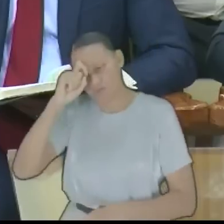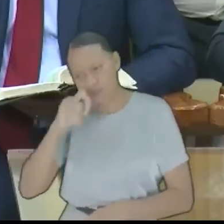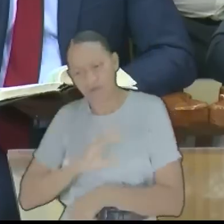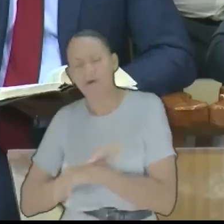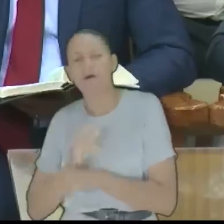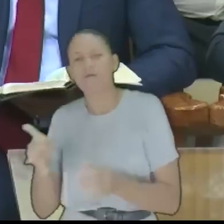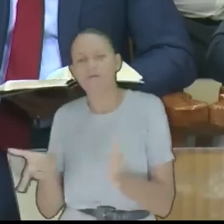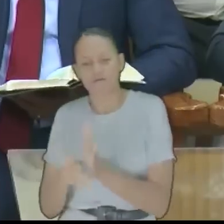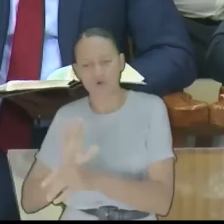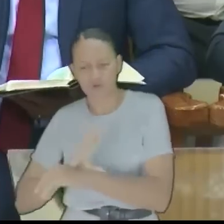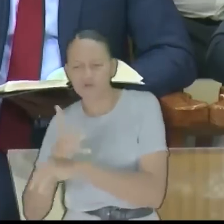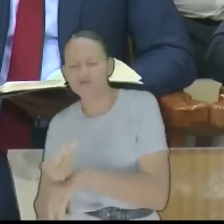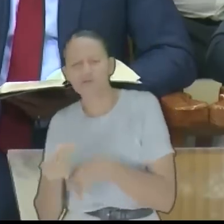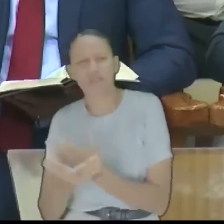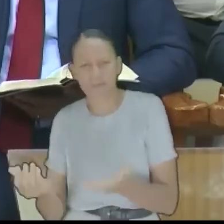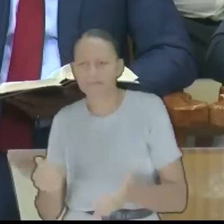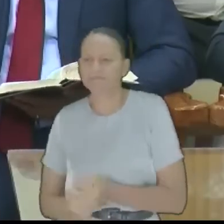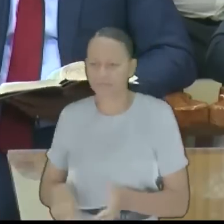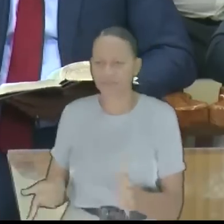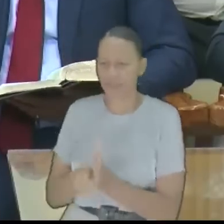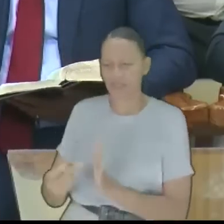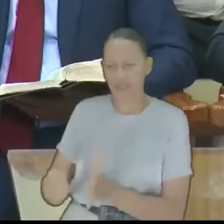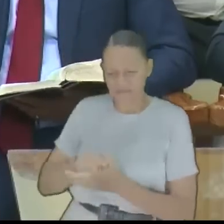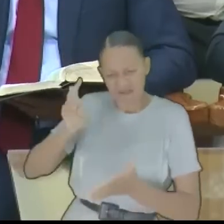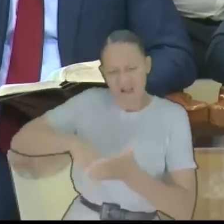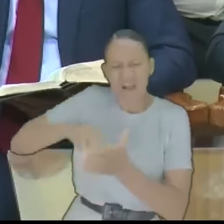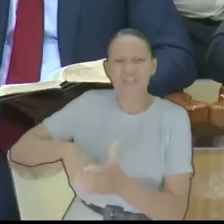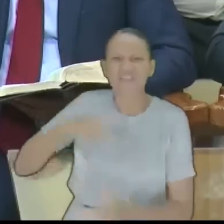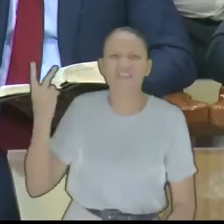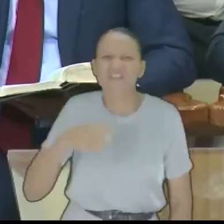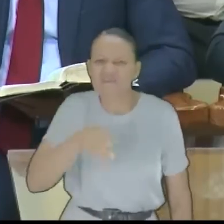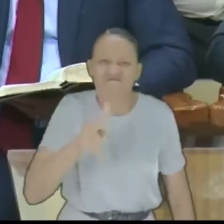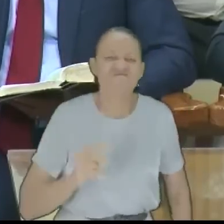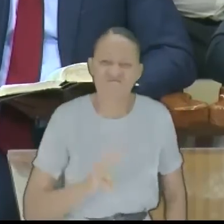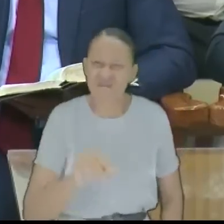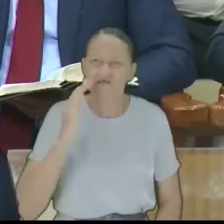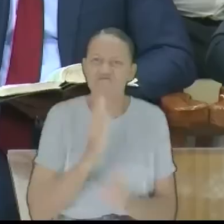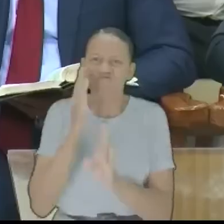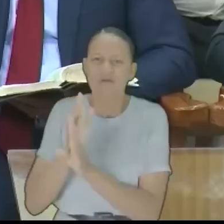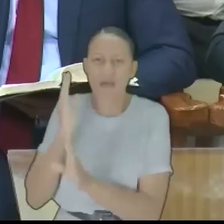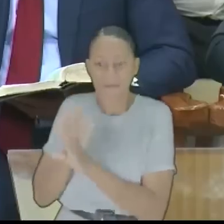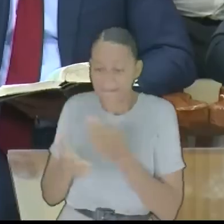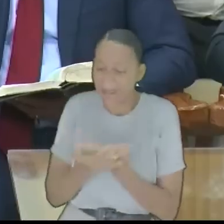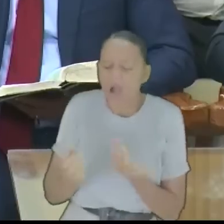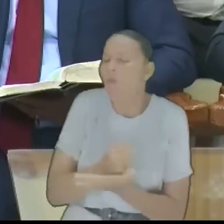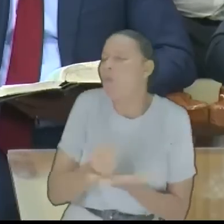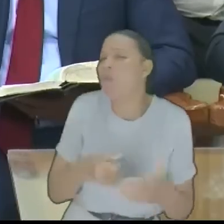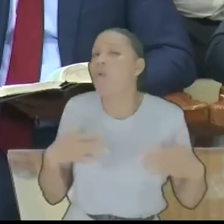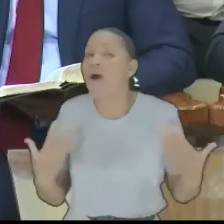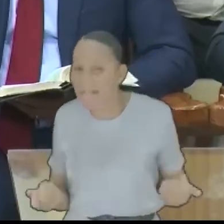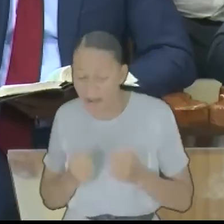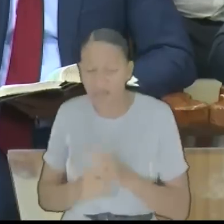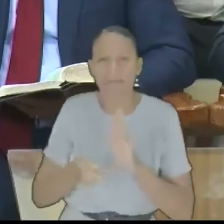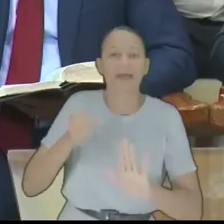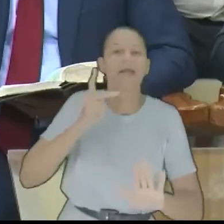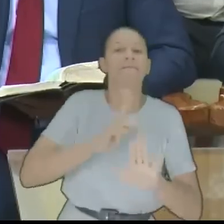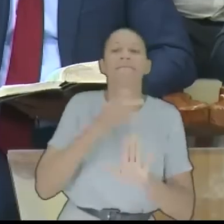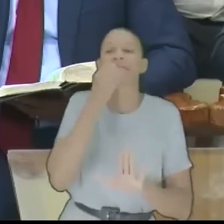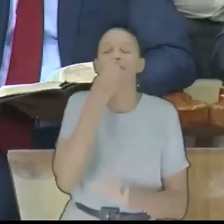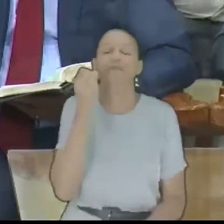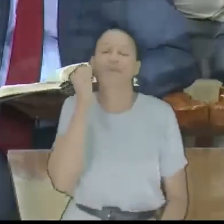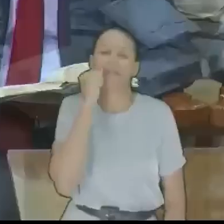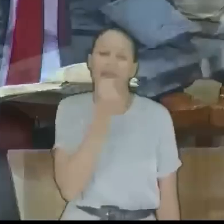criou hospital foi a igreja. Vá ler a história que você vai encontrar. Baseado em quê? Na parábola do